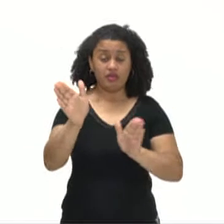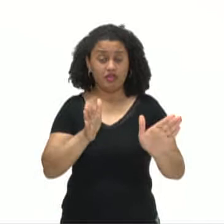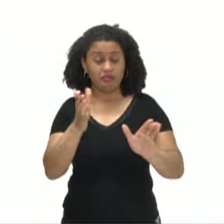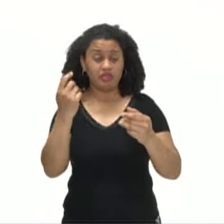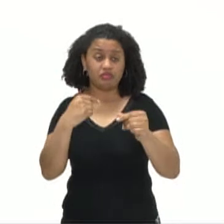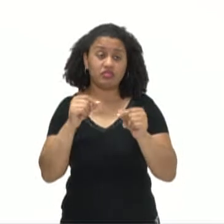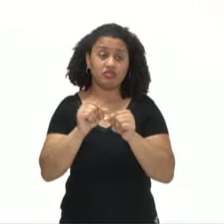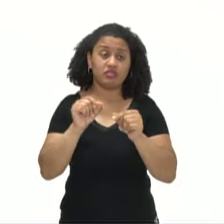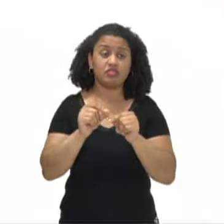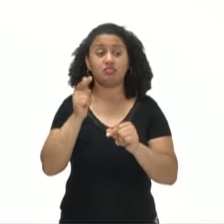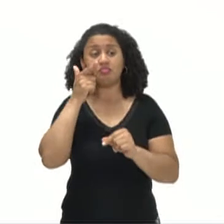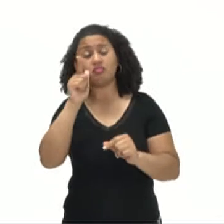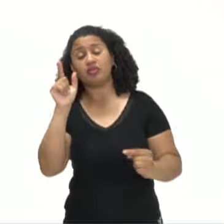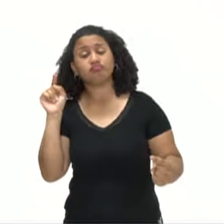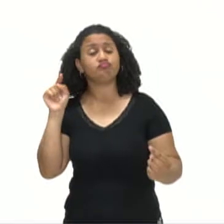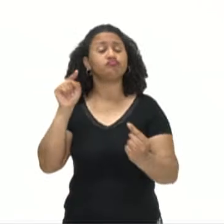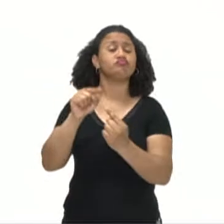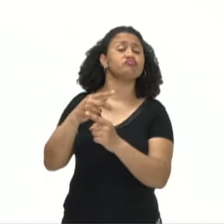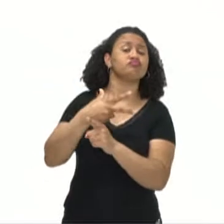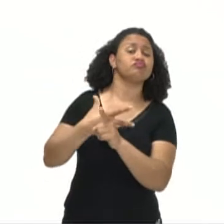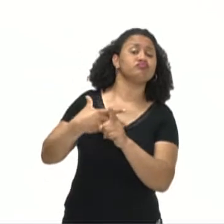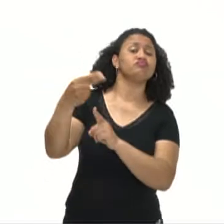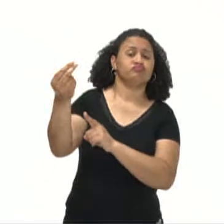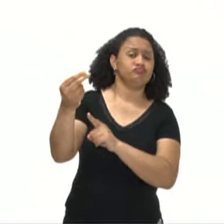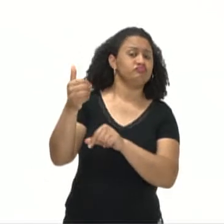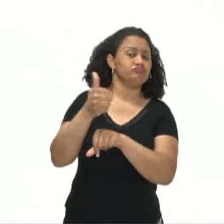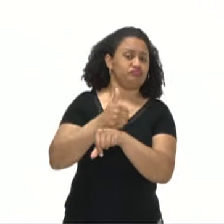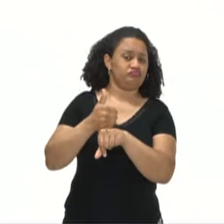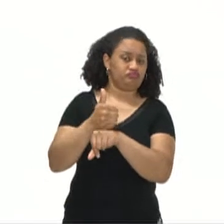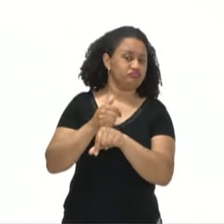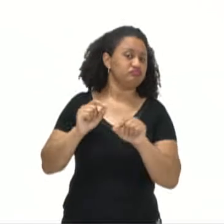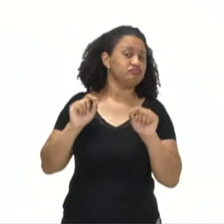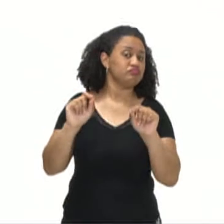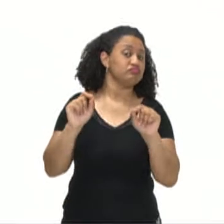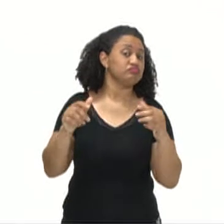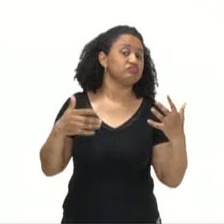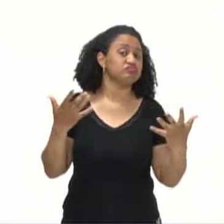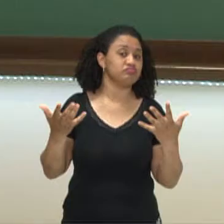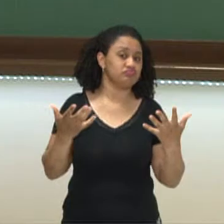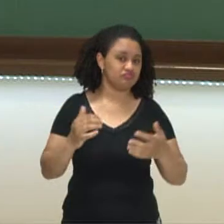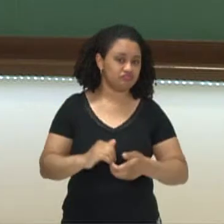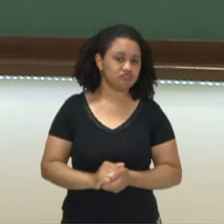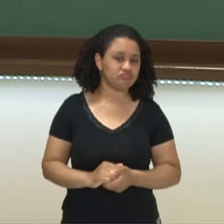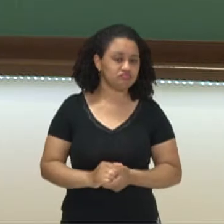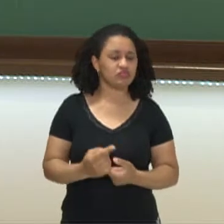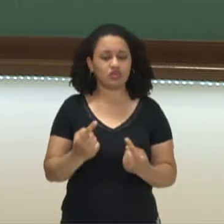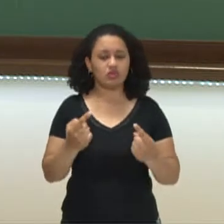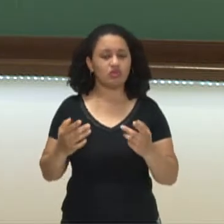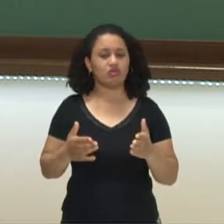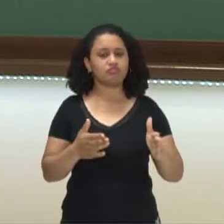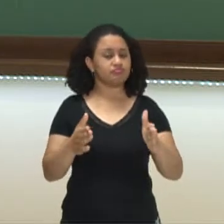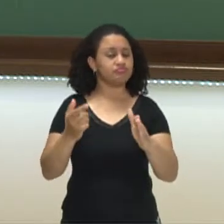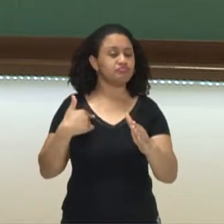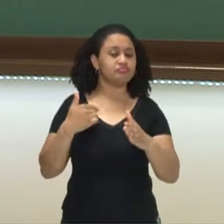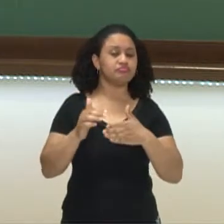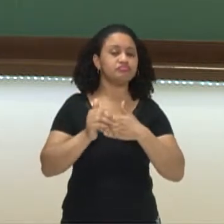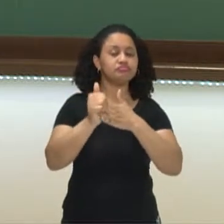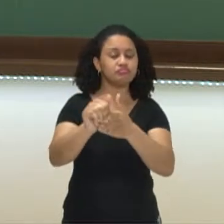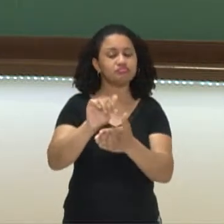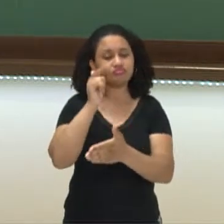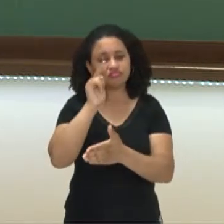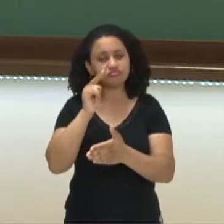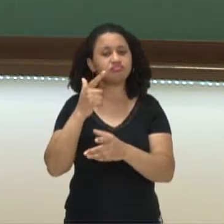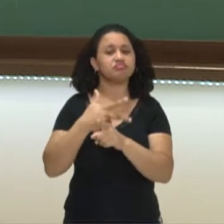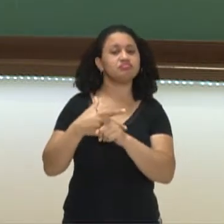para atingir o sucesso profissional? Qual o caminho que você deve seguir para chegar até o